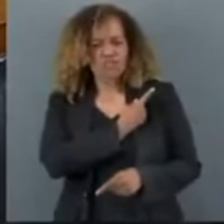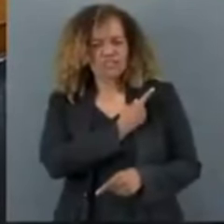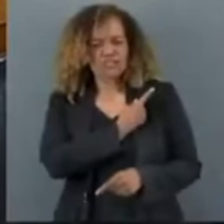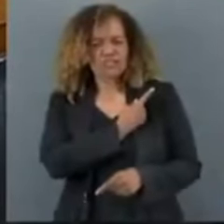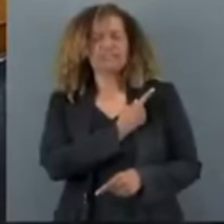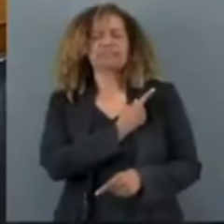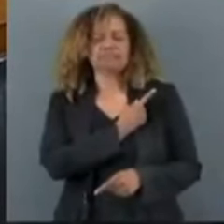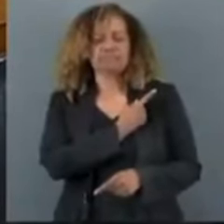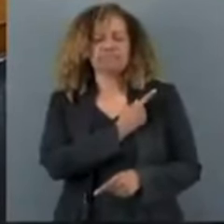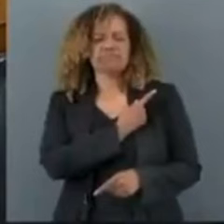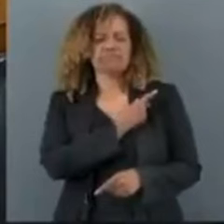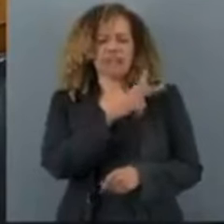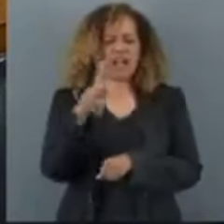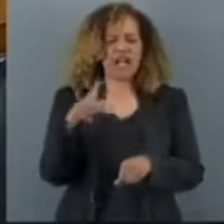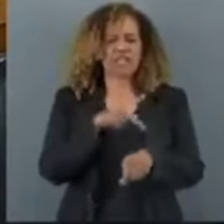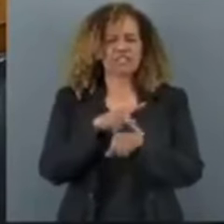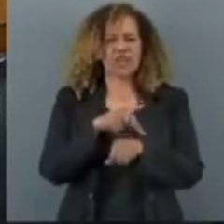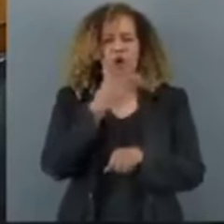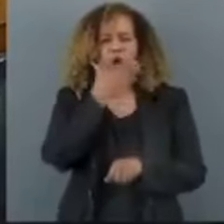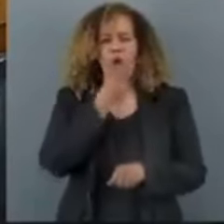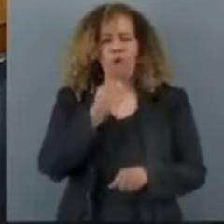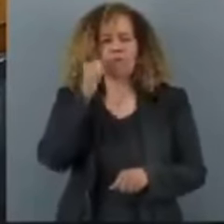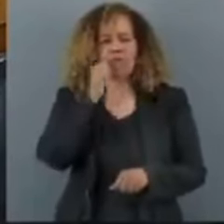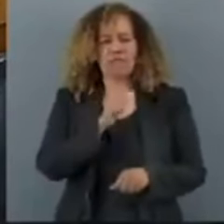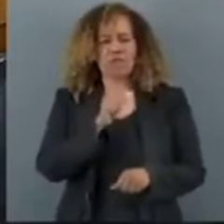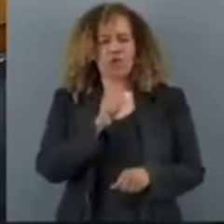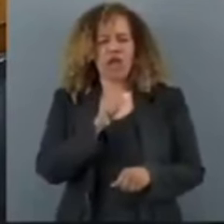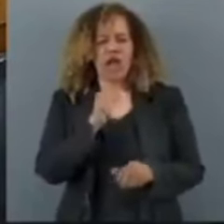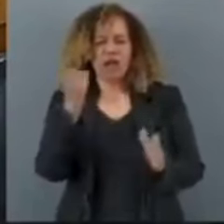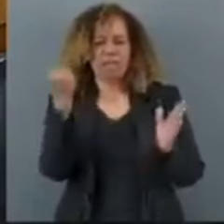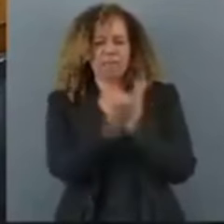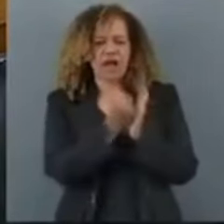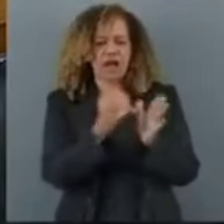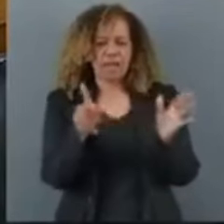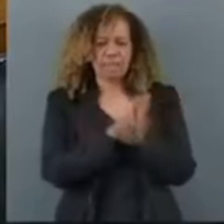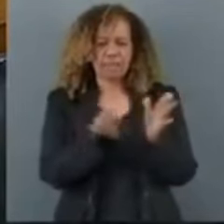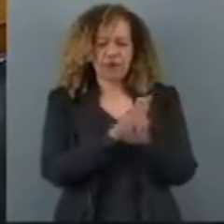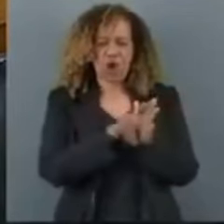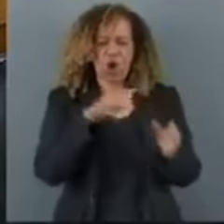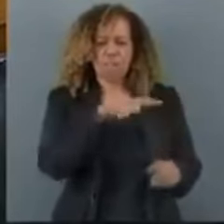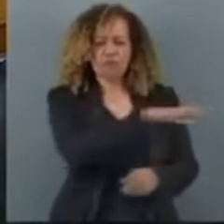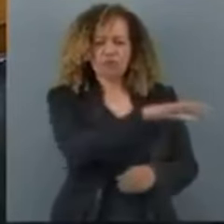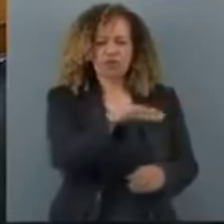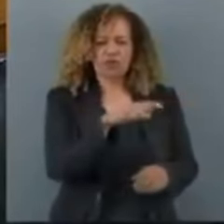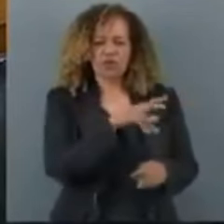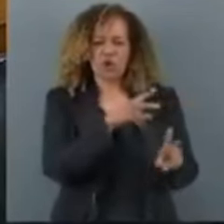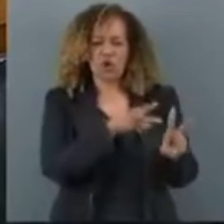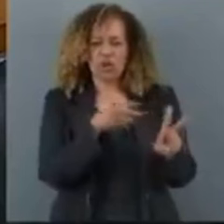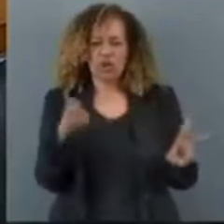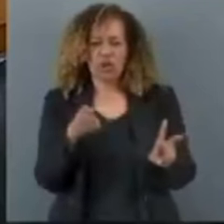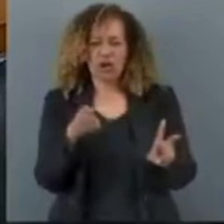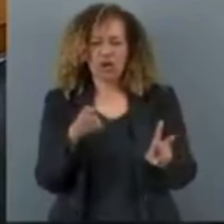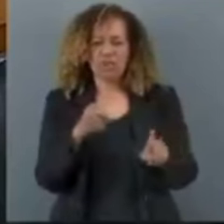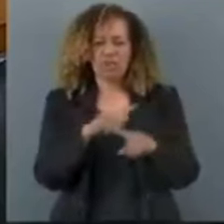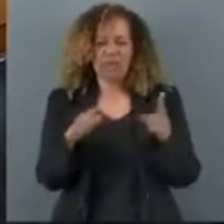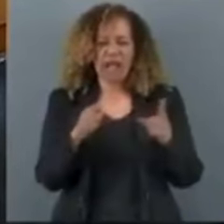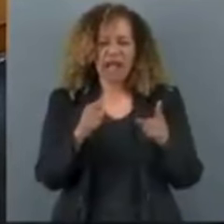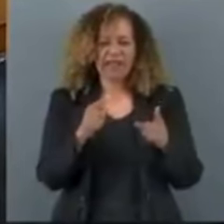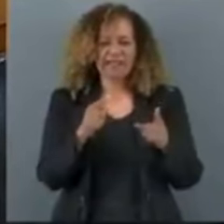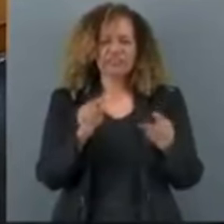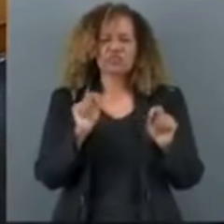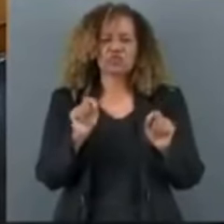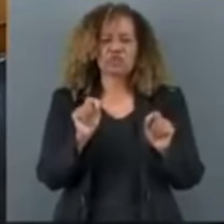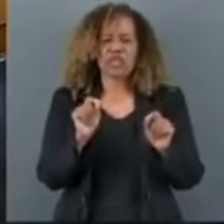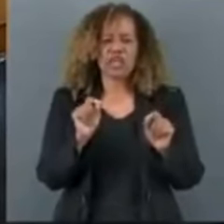nação. Homens e mulheres tombaram por conta deste território. E o integrar para não entregar